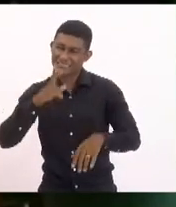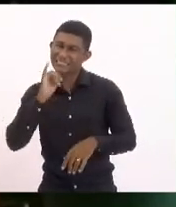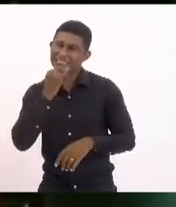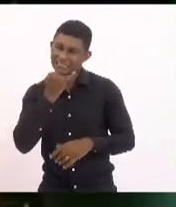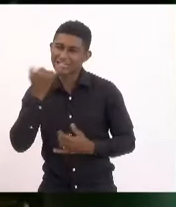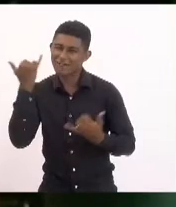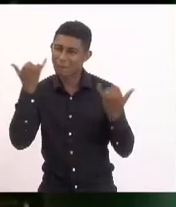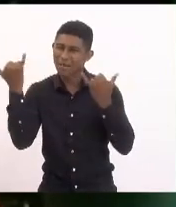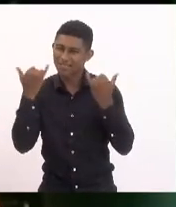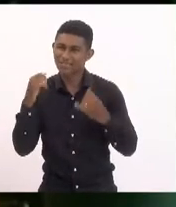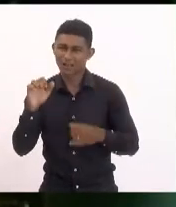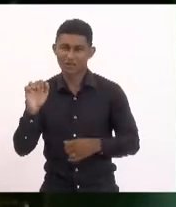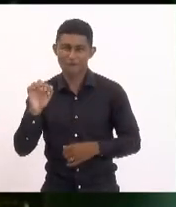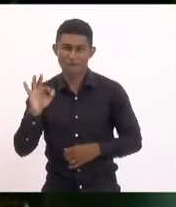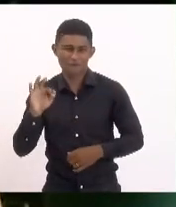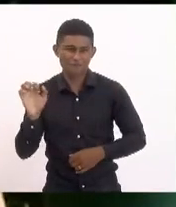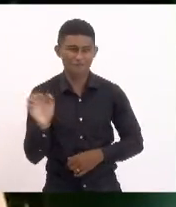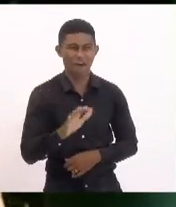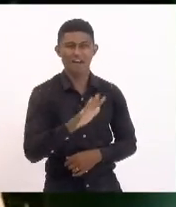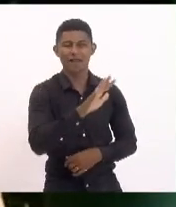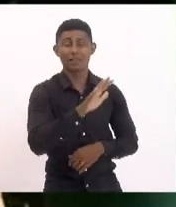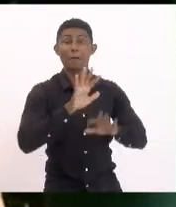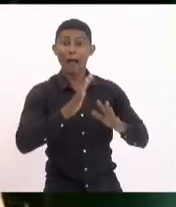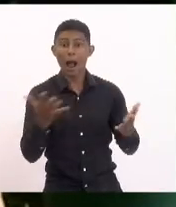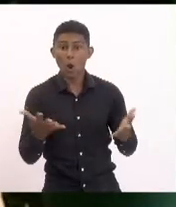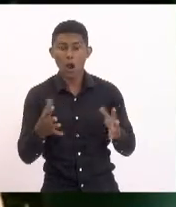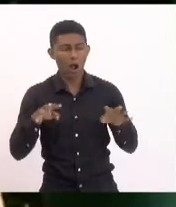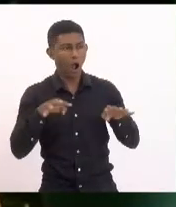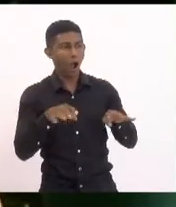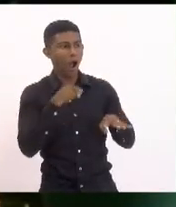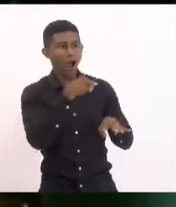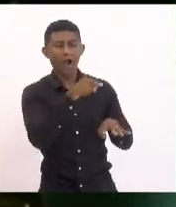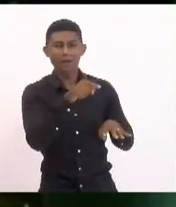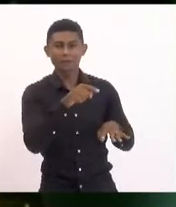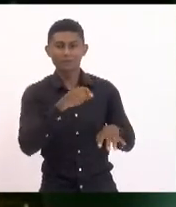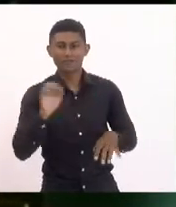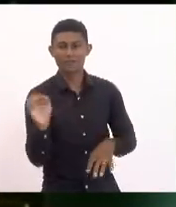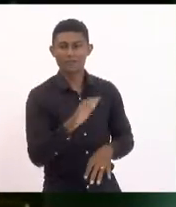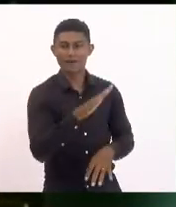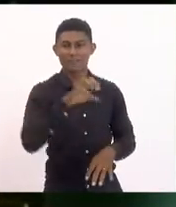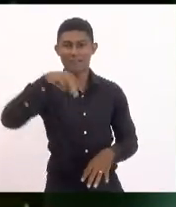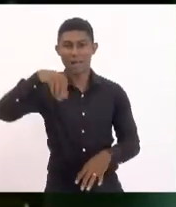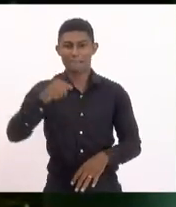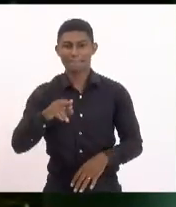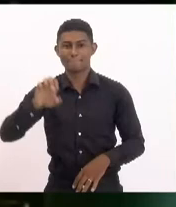relação à favela, e a gente vendo a favela, como a Maré, ter aí